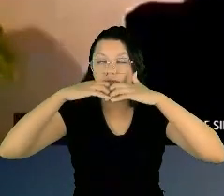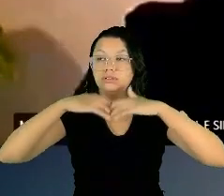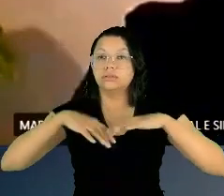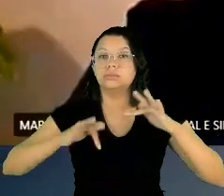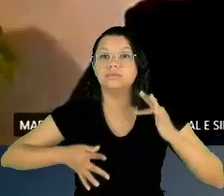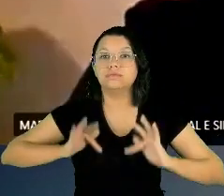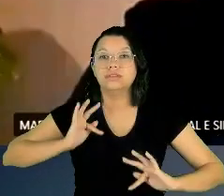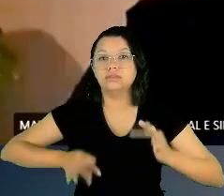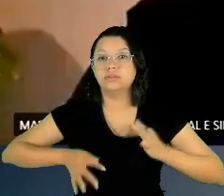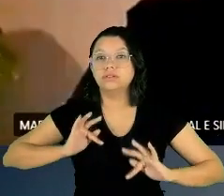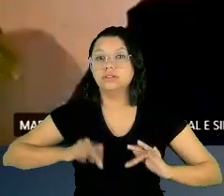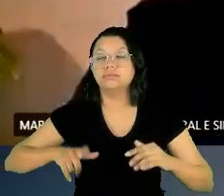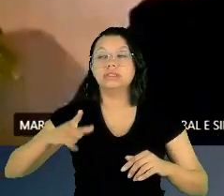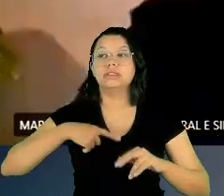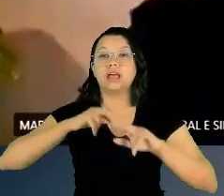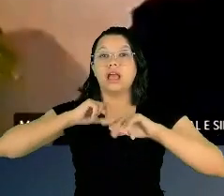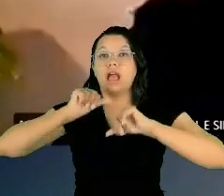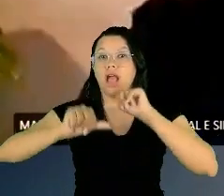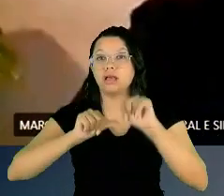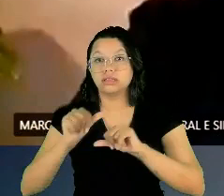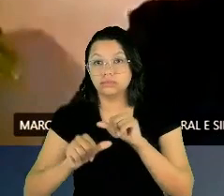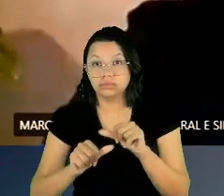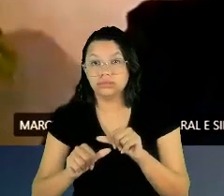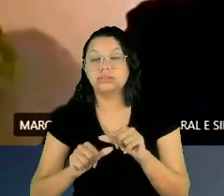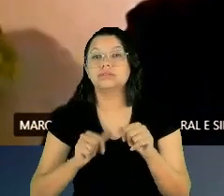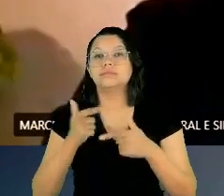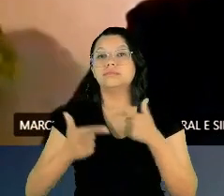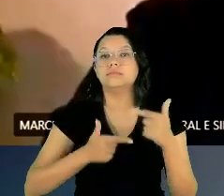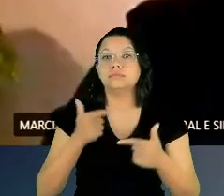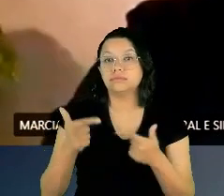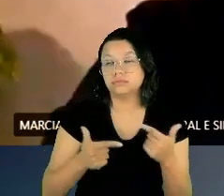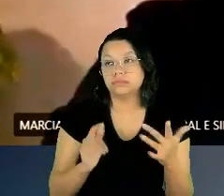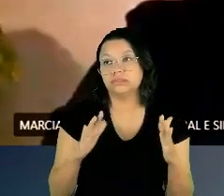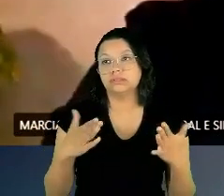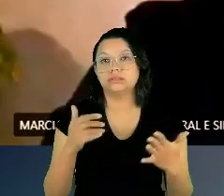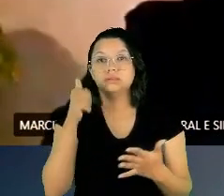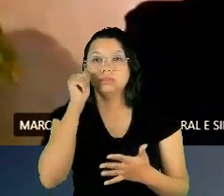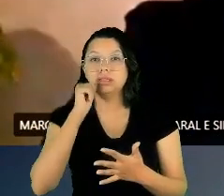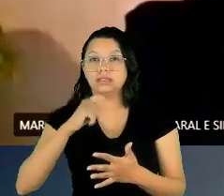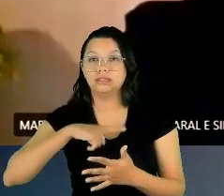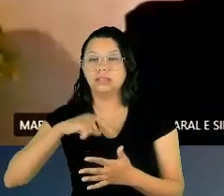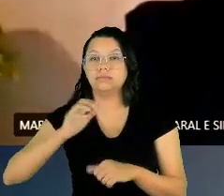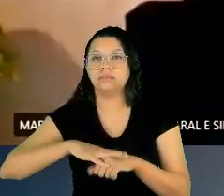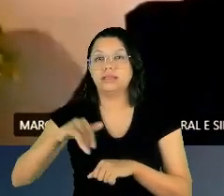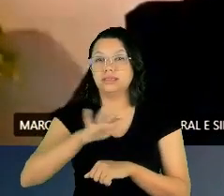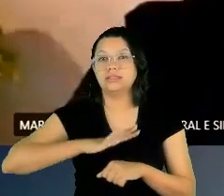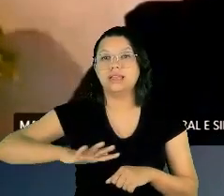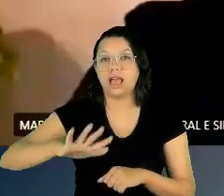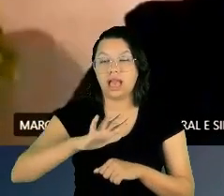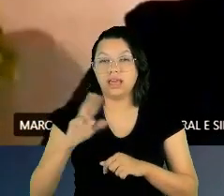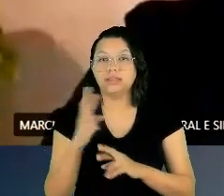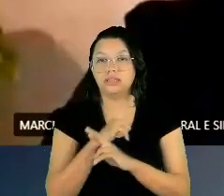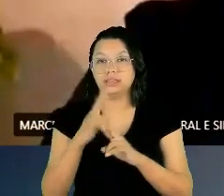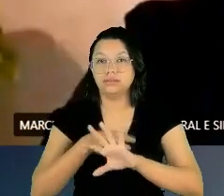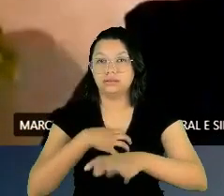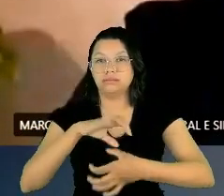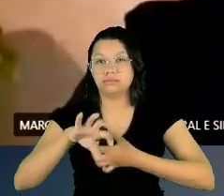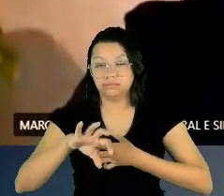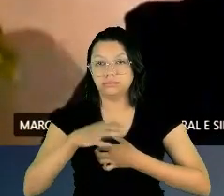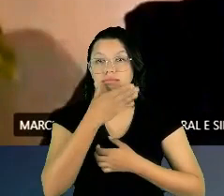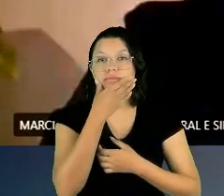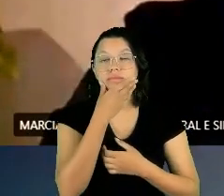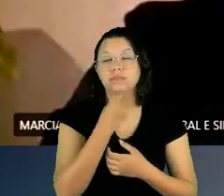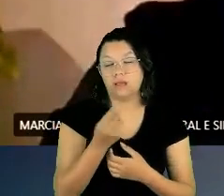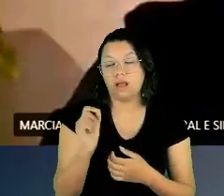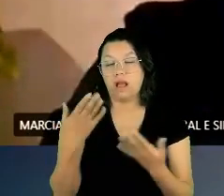cérebro, fisiologicamente a gente tem mudanças de atividade, então mulheres têm mais áreas recrutadas para